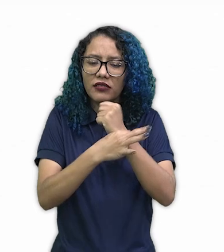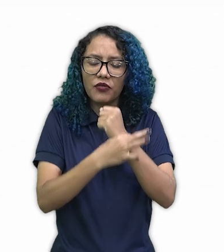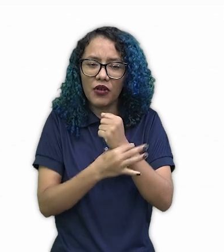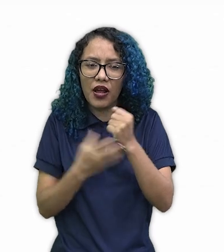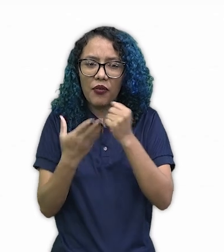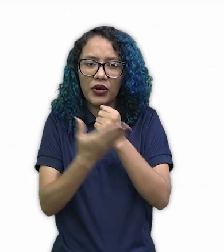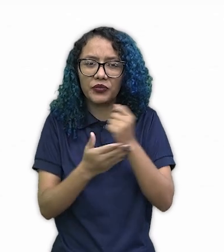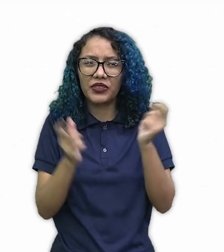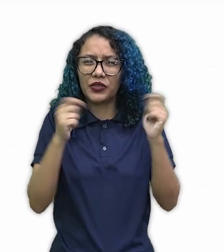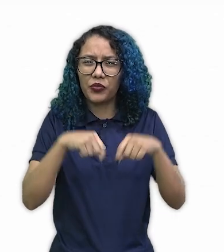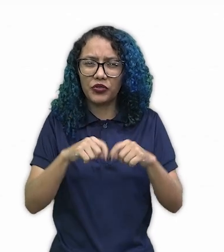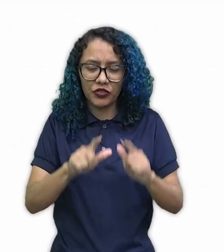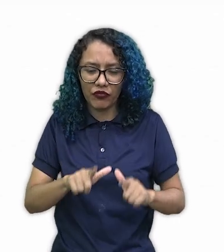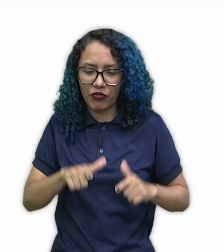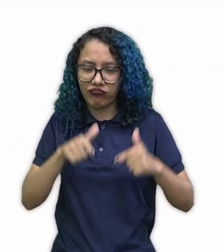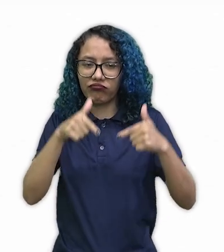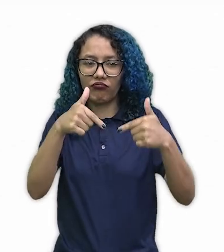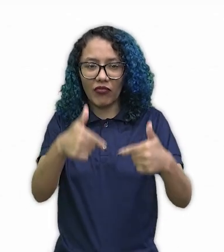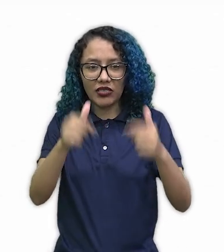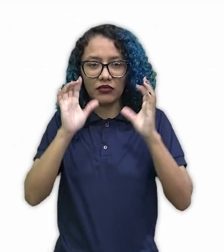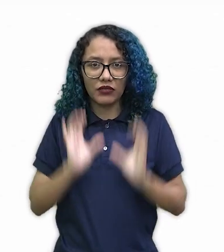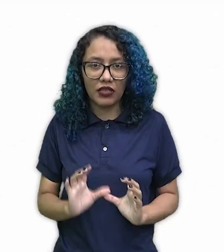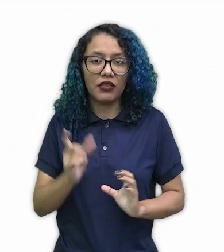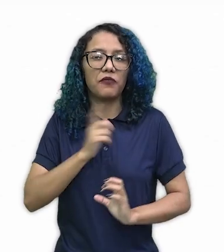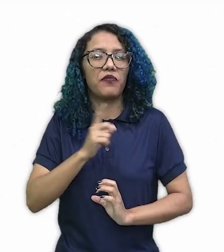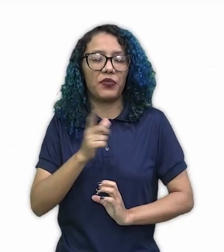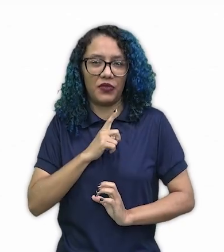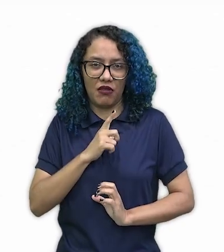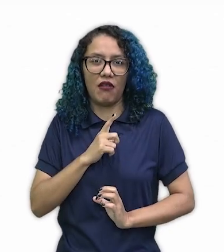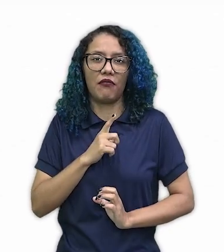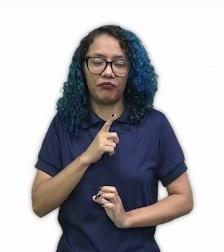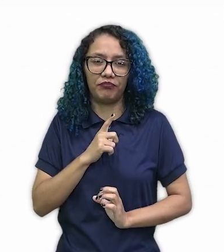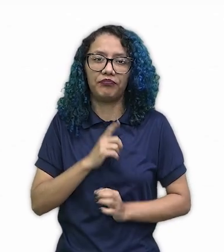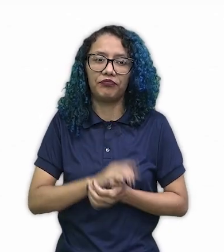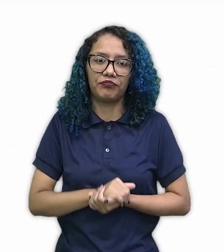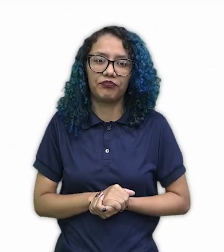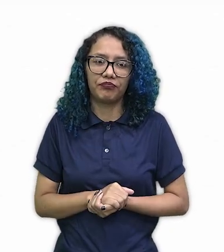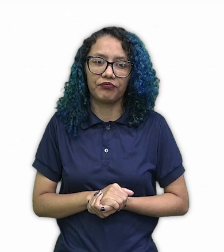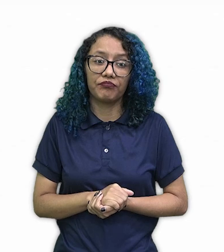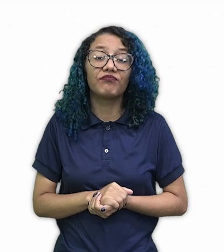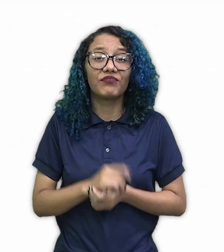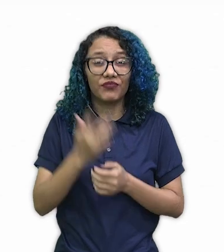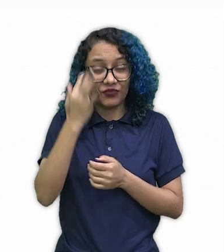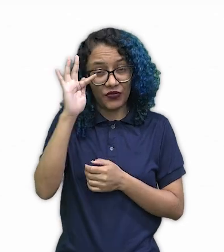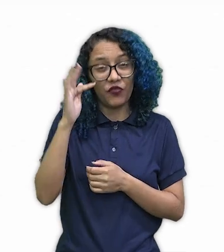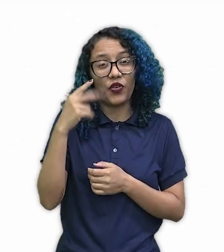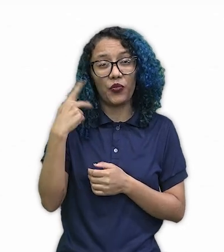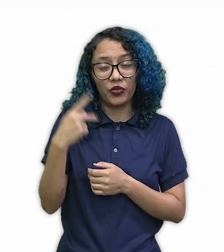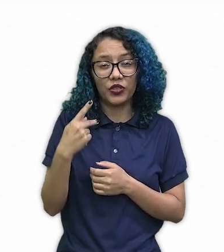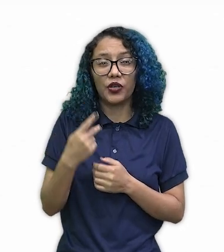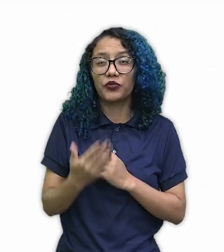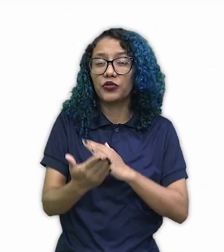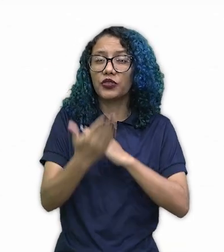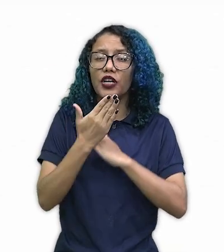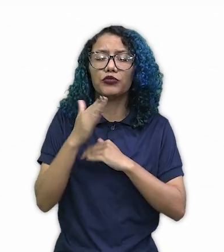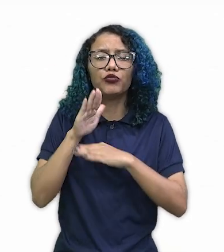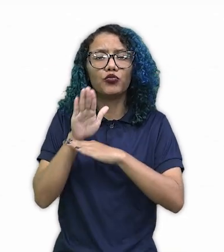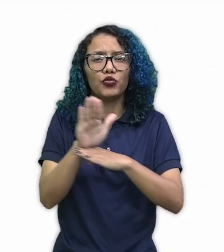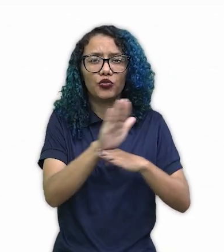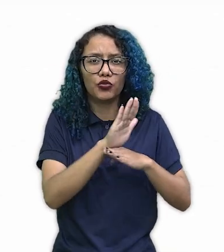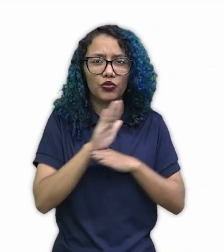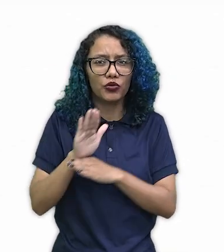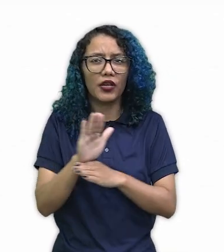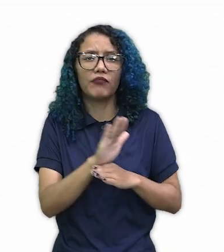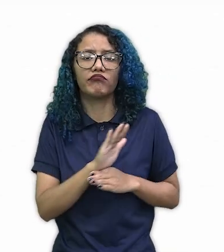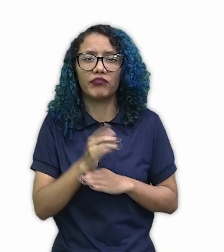Olha só que interessante isso daí, gente. A filosofia política contribui para a nossa educação enquanto